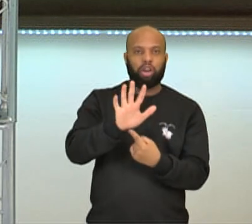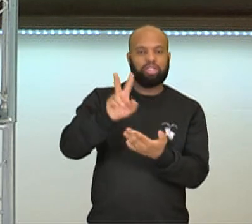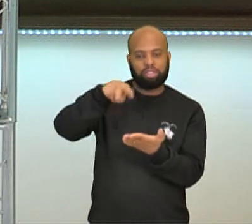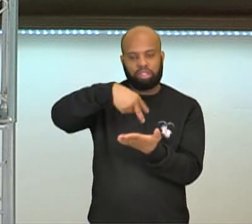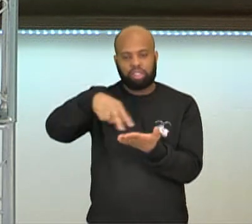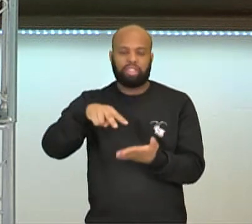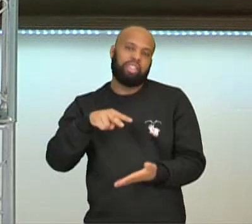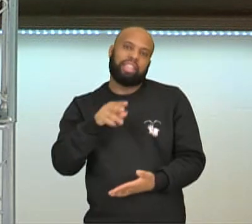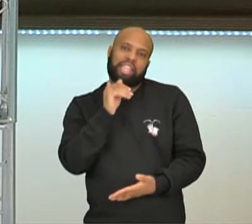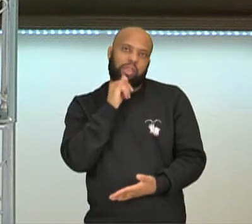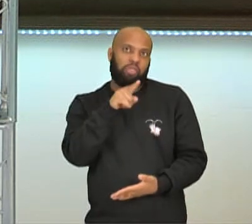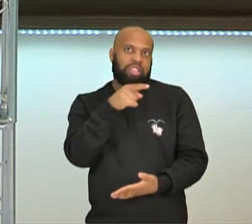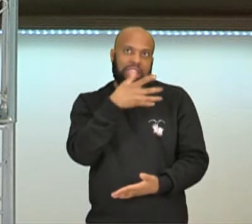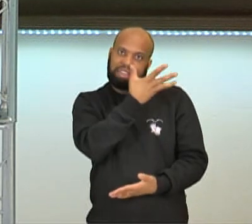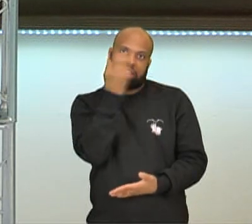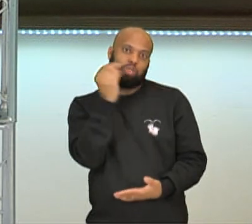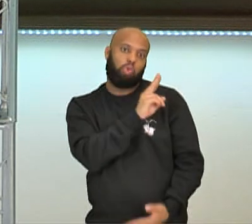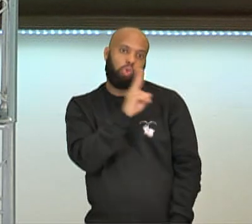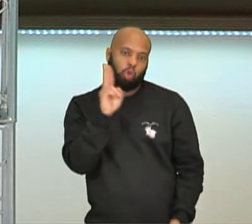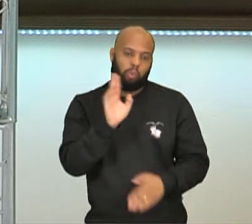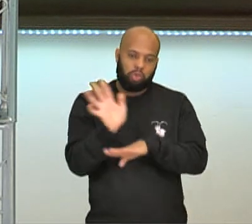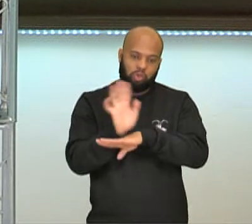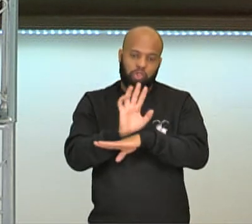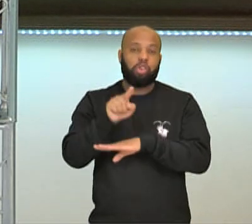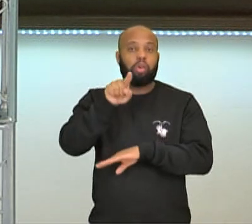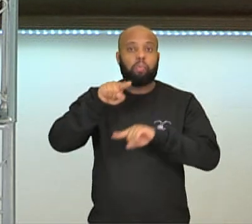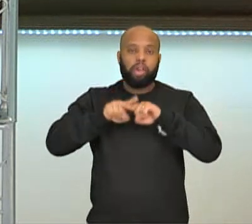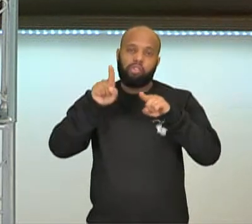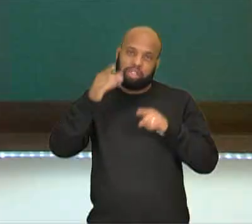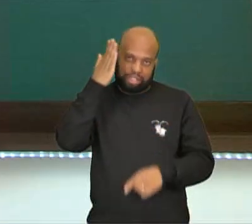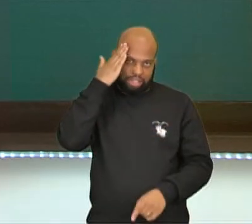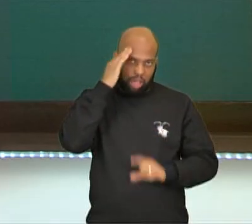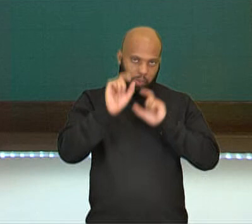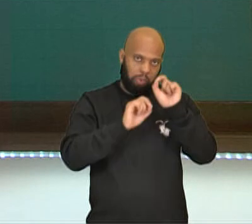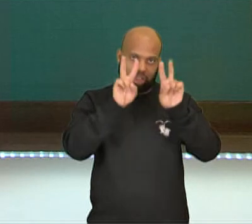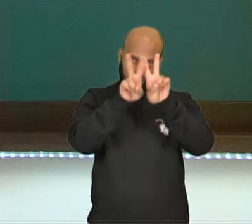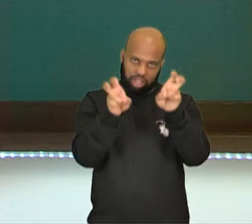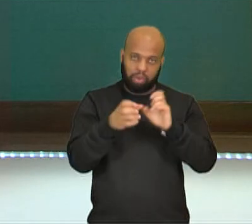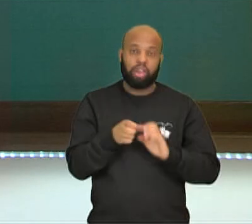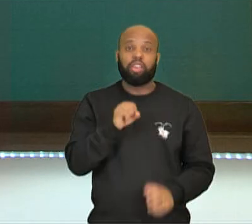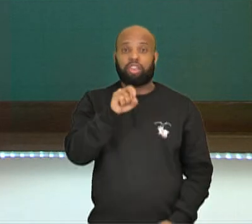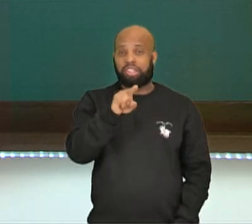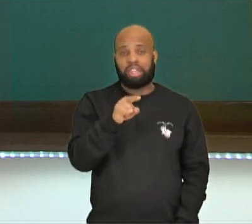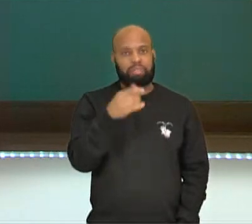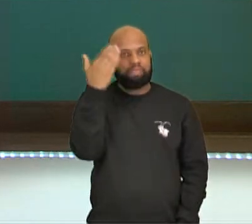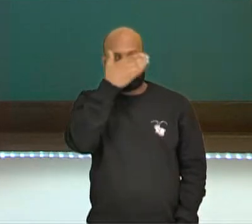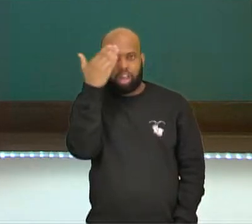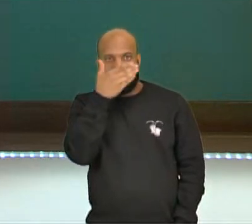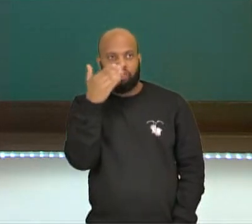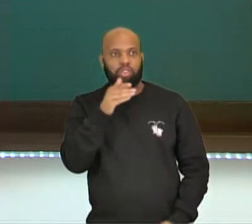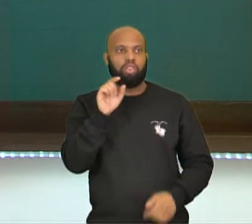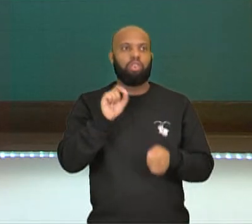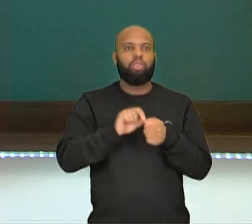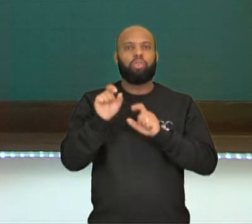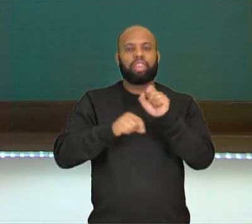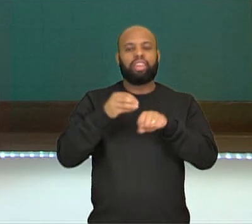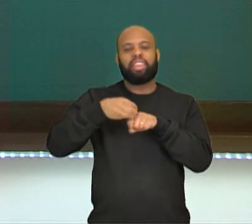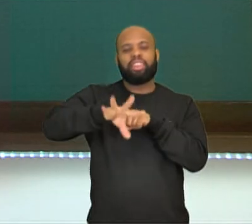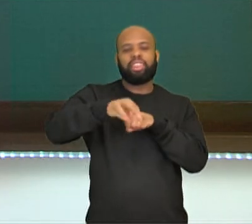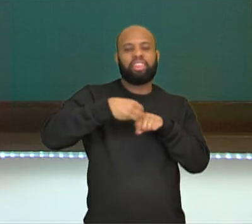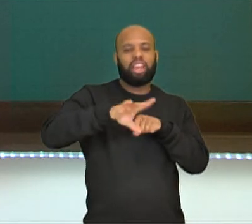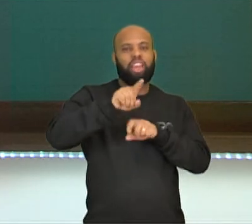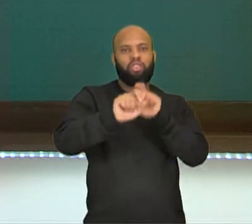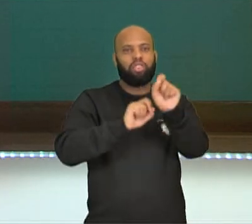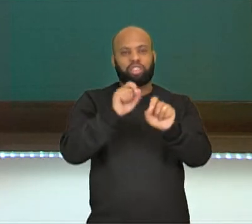do filme, mas sabe do que se trata, lembra do que se trata. E se você não assistiu, além de você fazer isso, fica aí a ideia